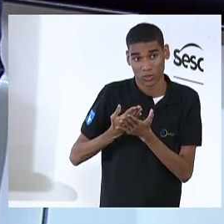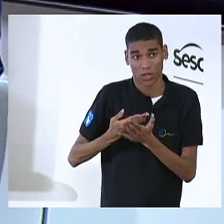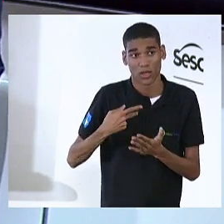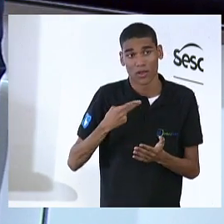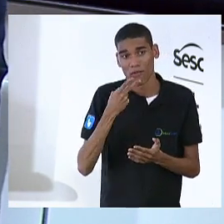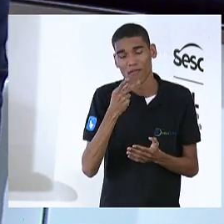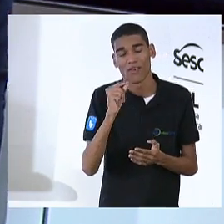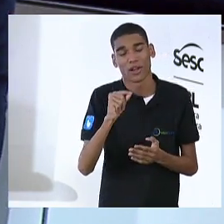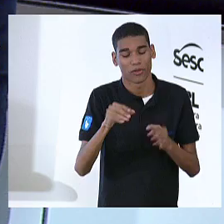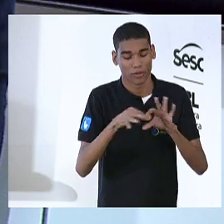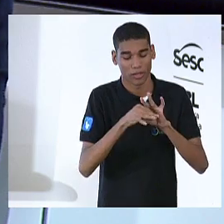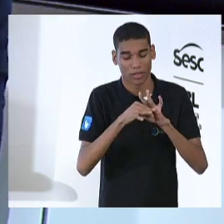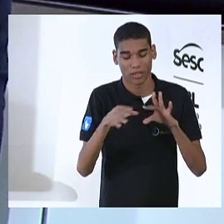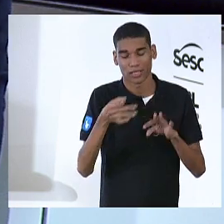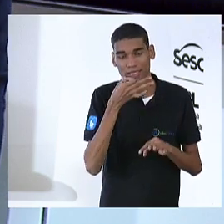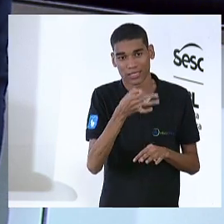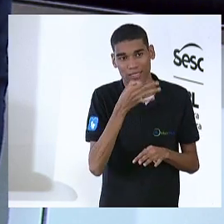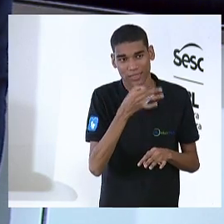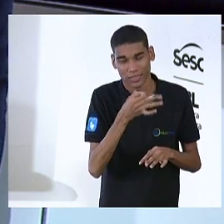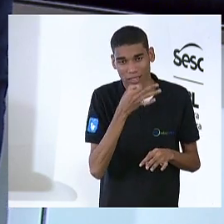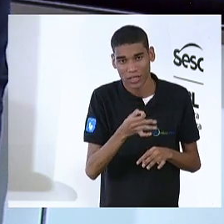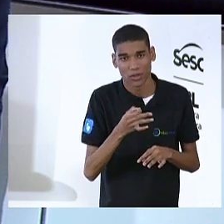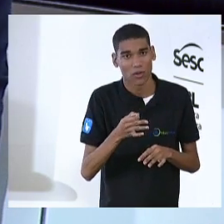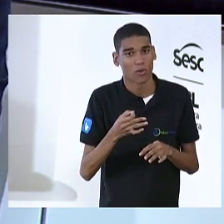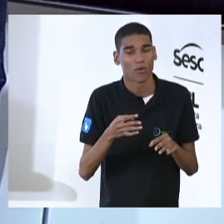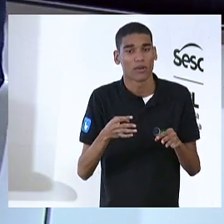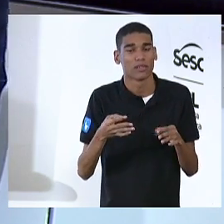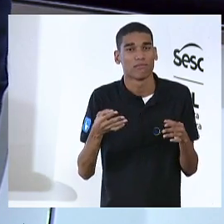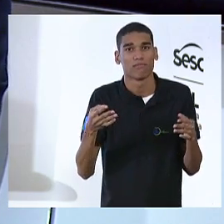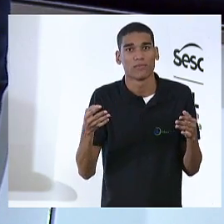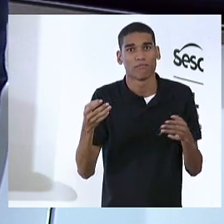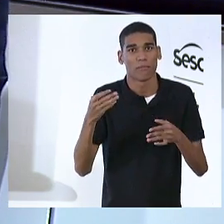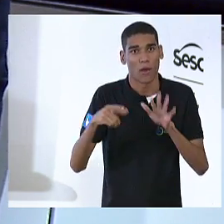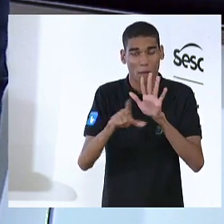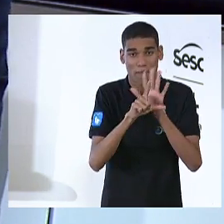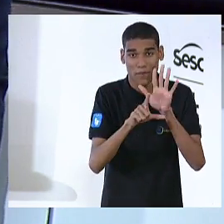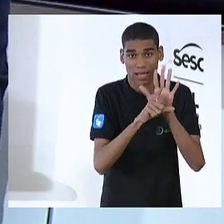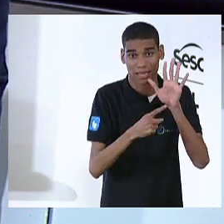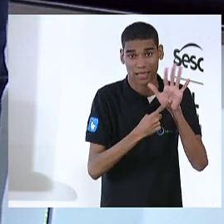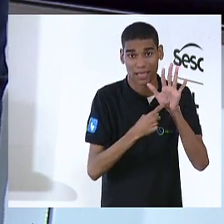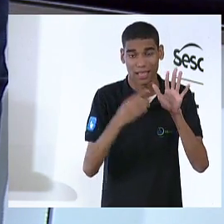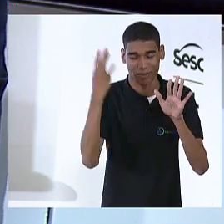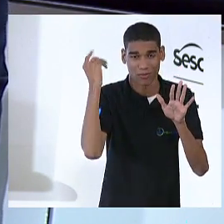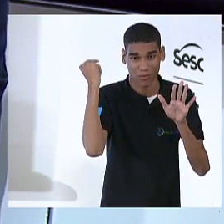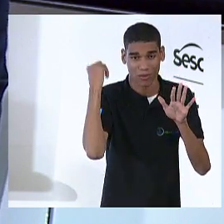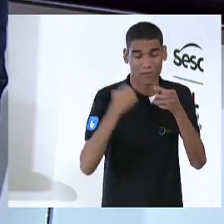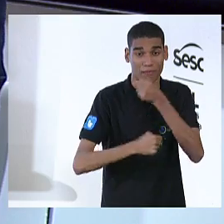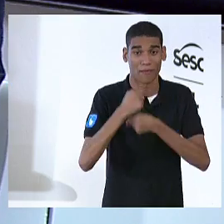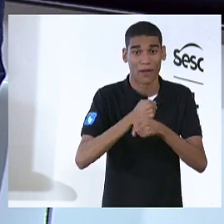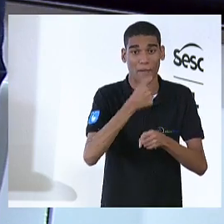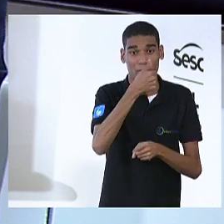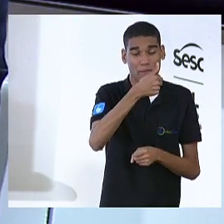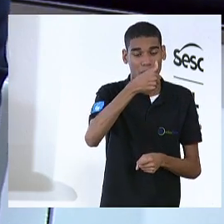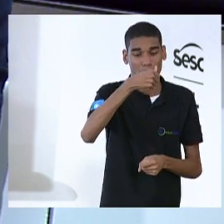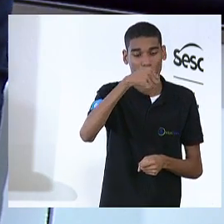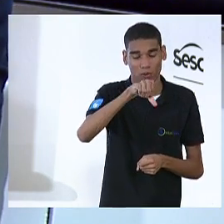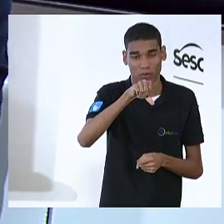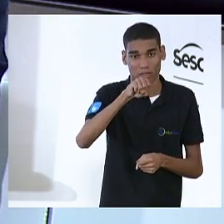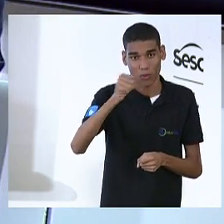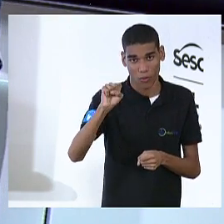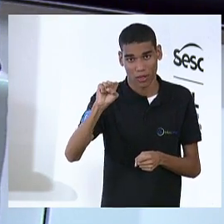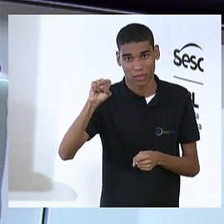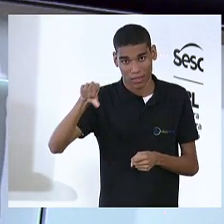nossa redemocratização vai de 1979, não com a lei de anistia, que é uma lei espúria, né? Mas a volta